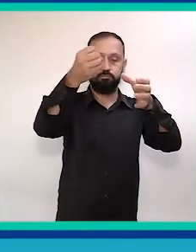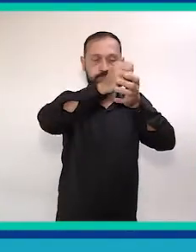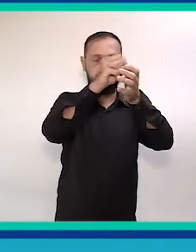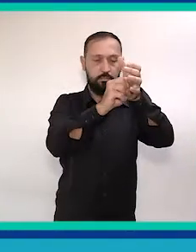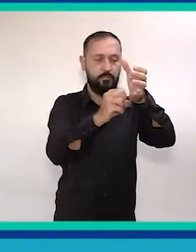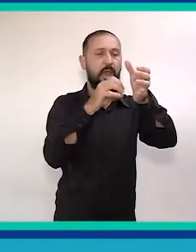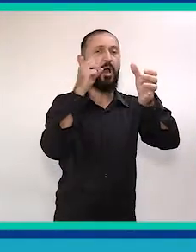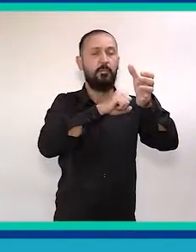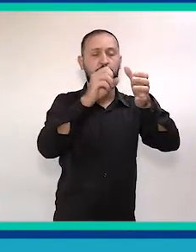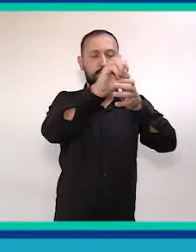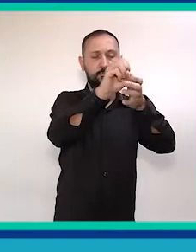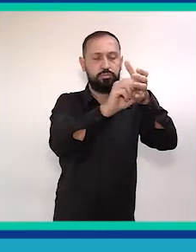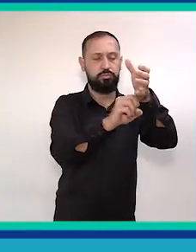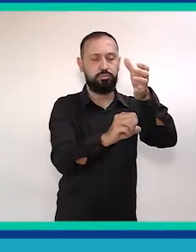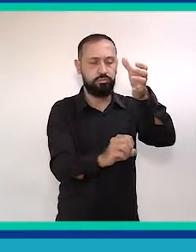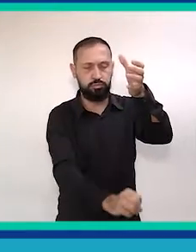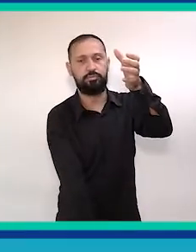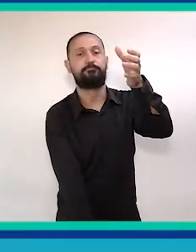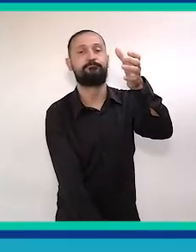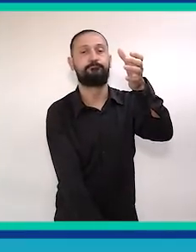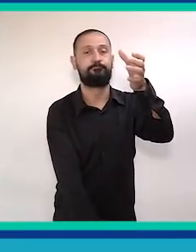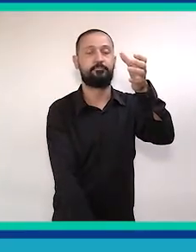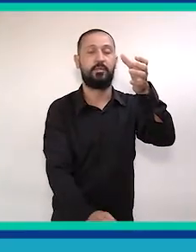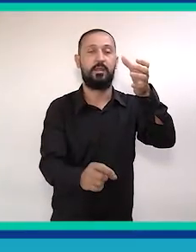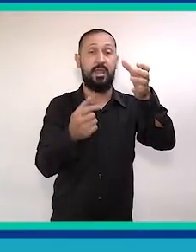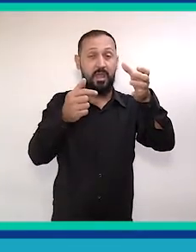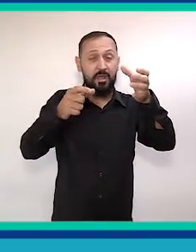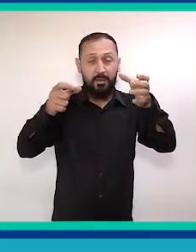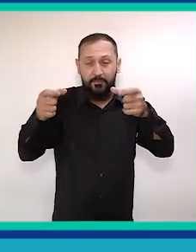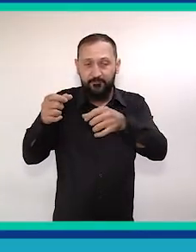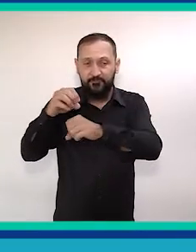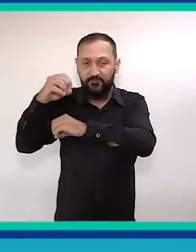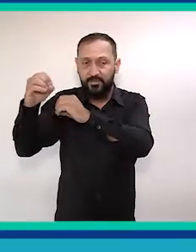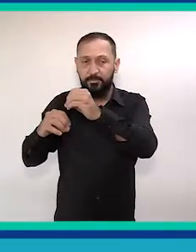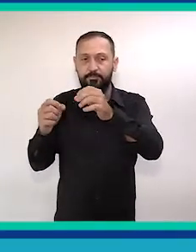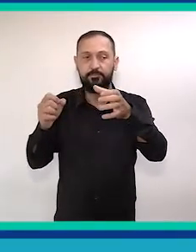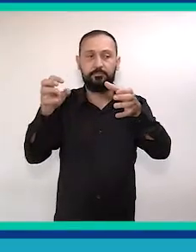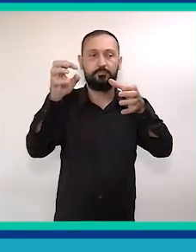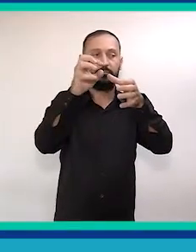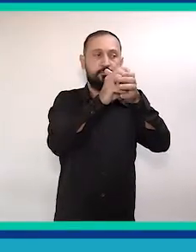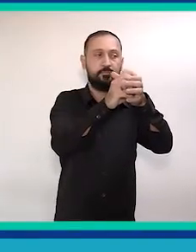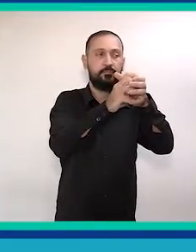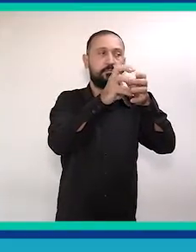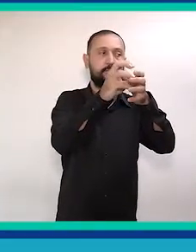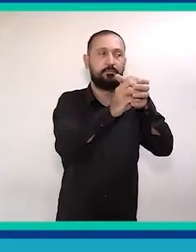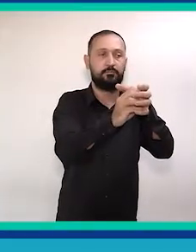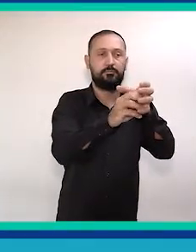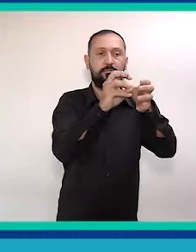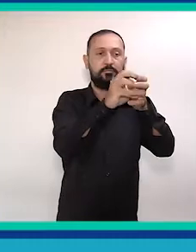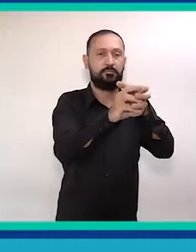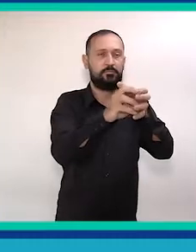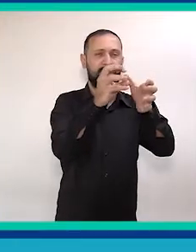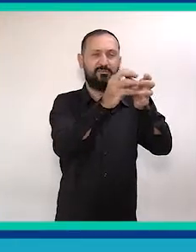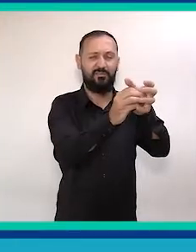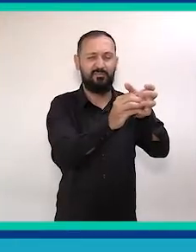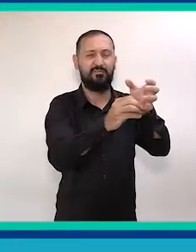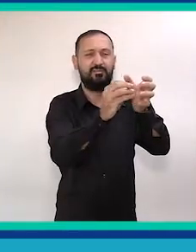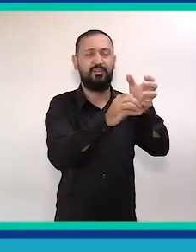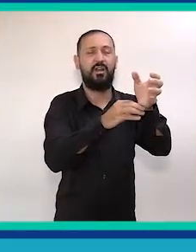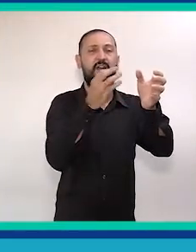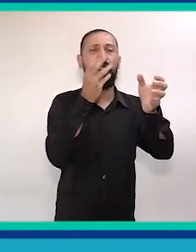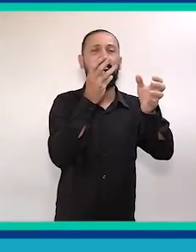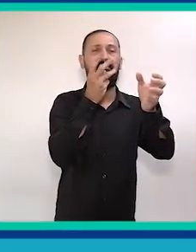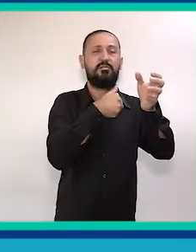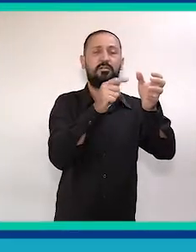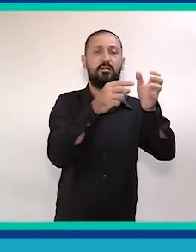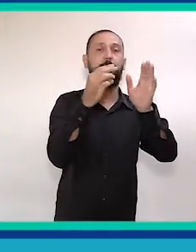as moléculas grandes vão passando muito mais rápido, enquanto as moléculas pequenas vão passando bem devagarzinho.